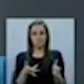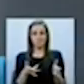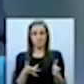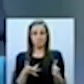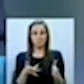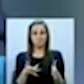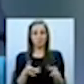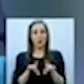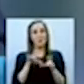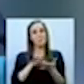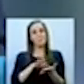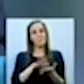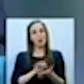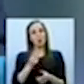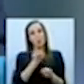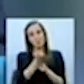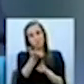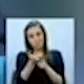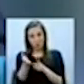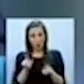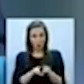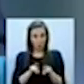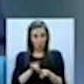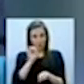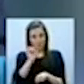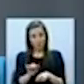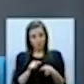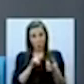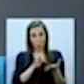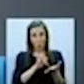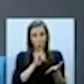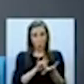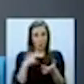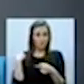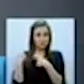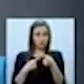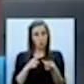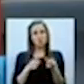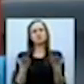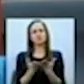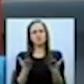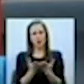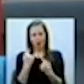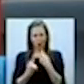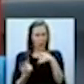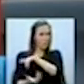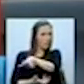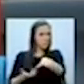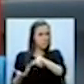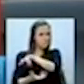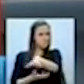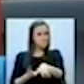Uma editora tem duas vertentes, como a sua, os livros tradicionais e depois a vertente escolar. Temos tido alguma polémica à volta